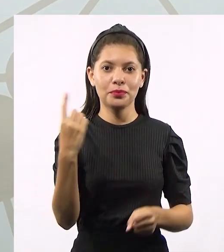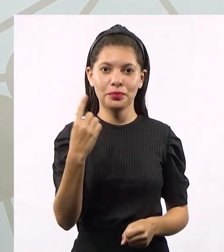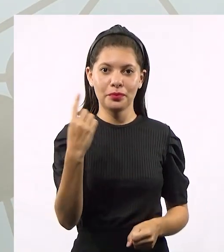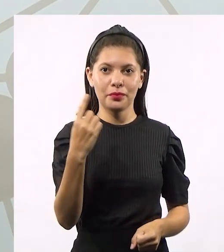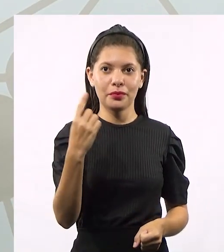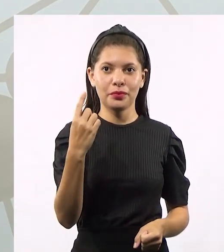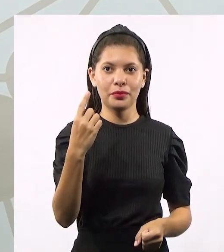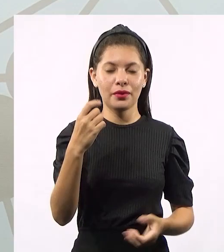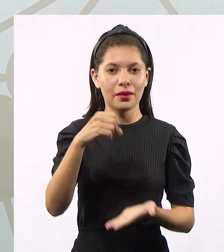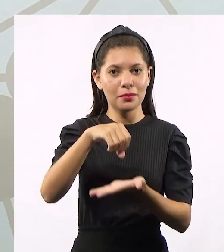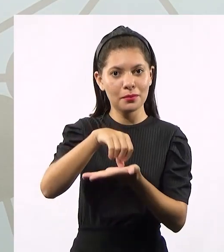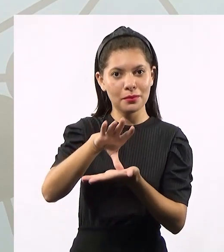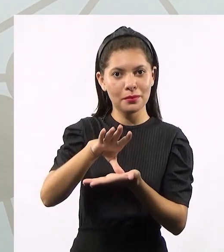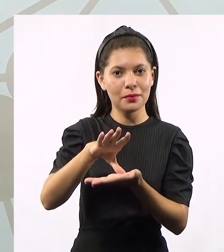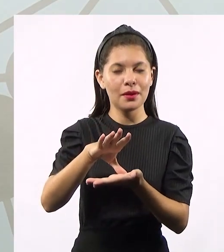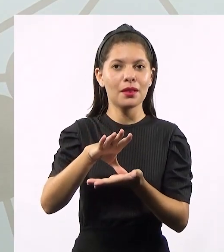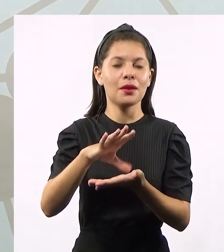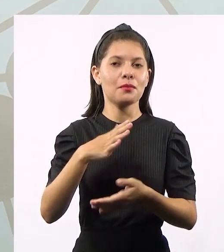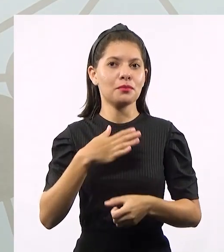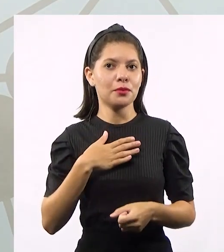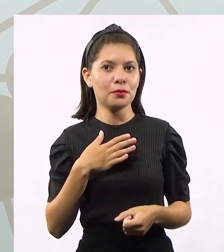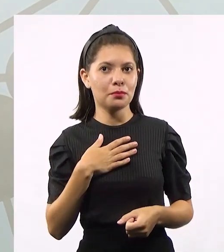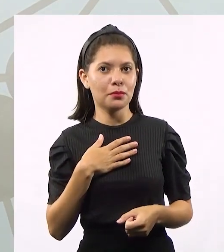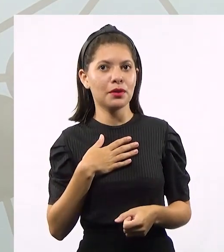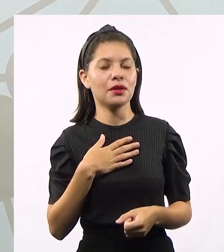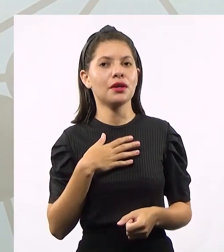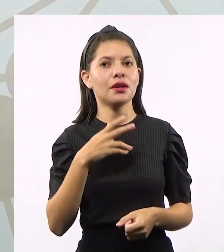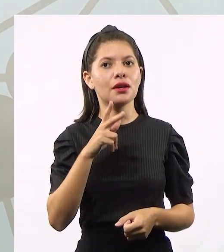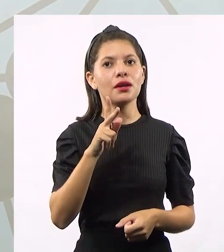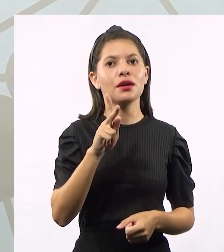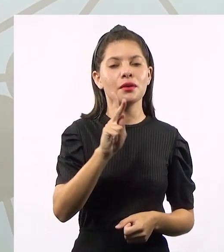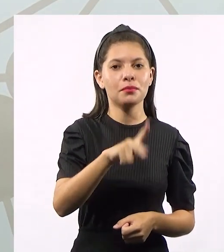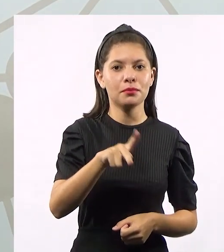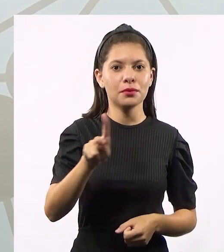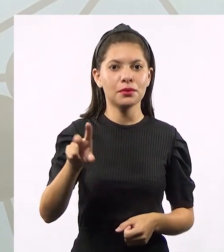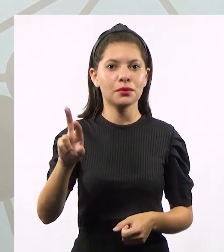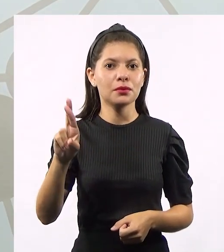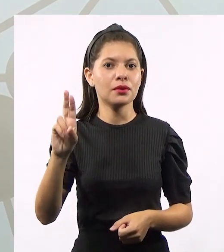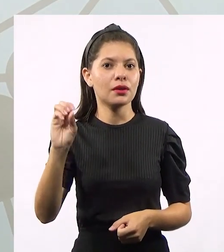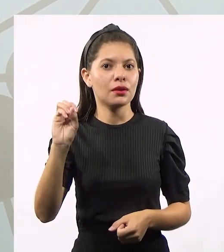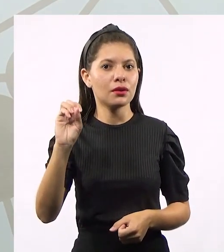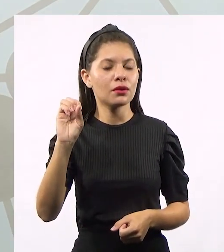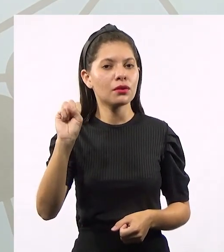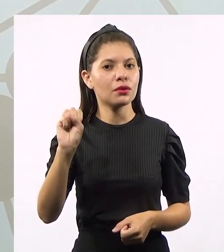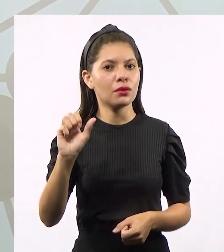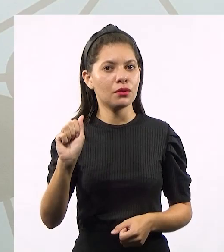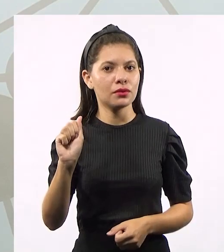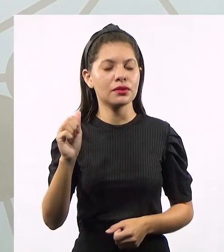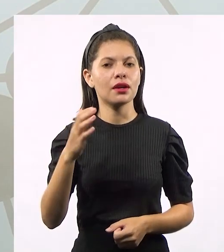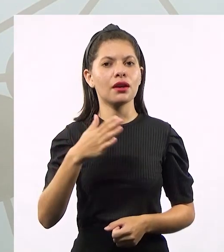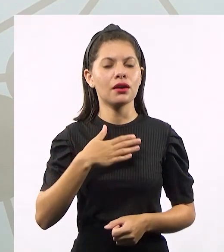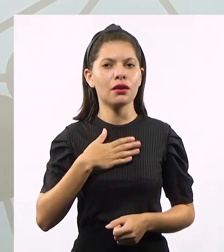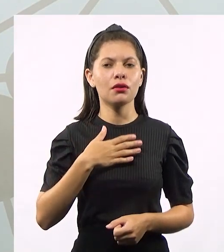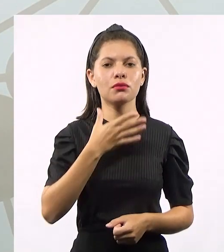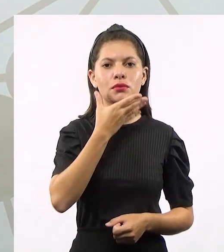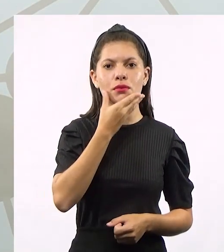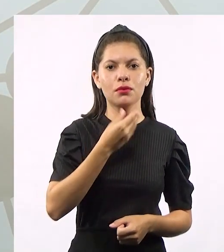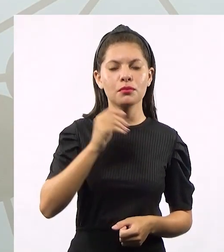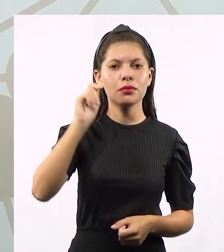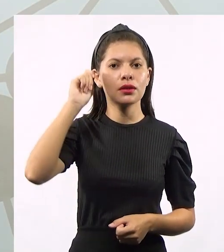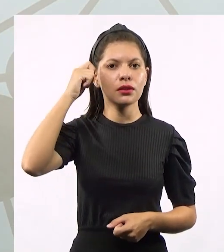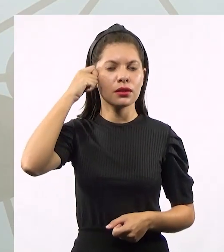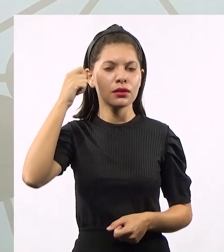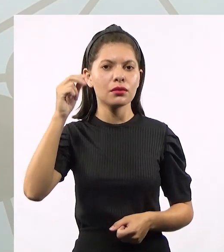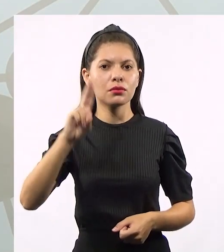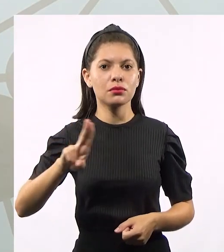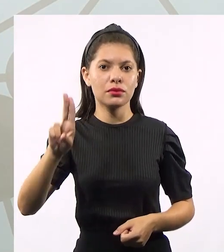Macedo, e pela professora Rosa. Vou fazer minha audiodescrição para que todos possam ver. Eu sou um homem negro, eu estou usando uma blusa